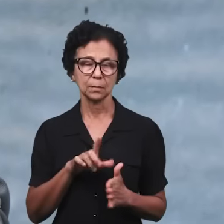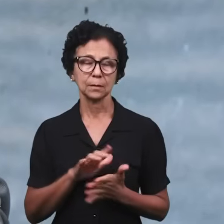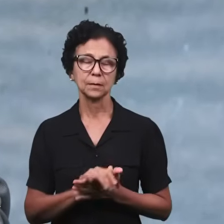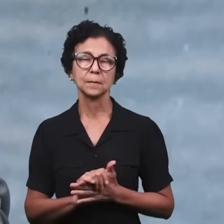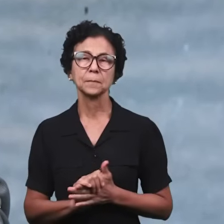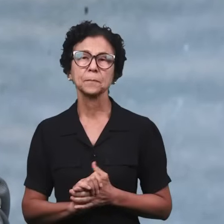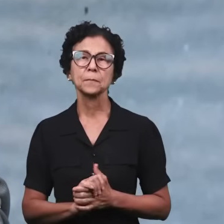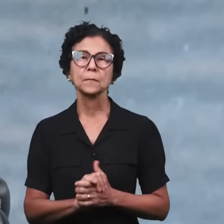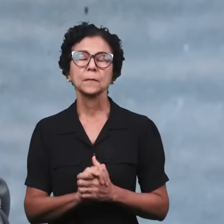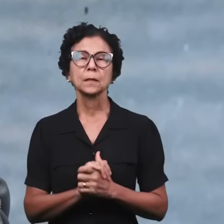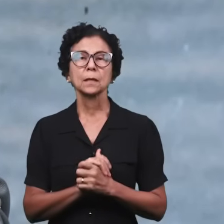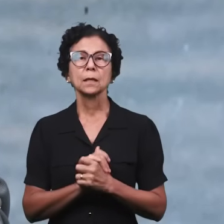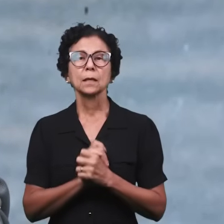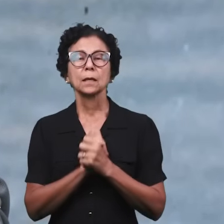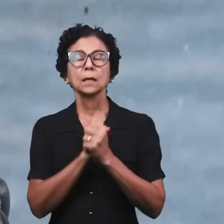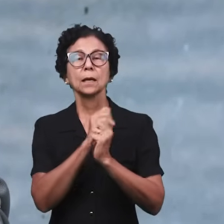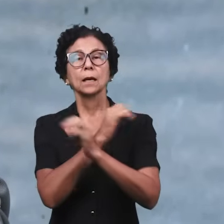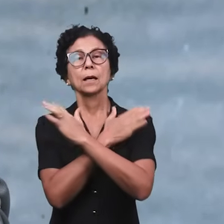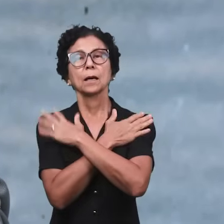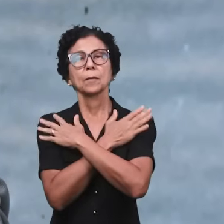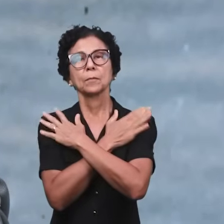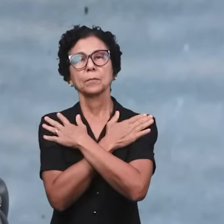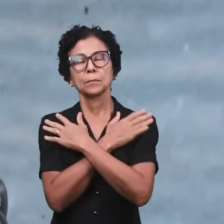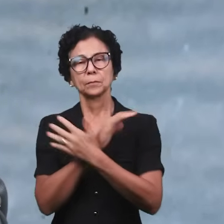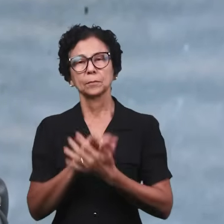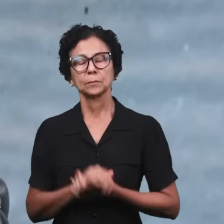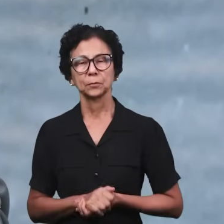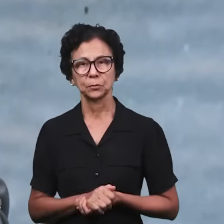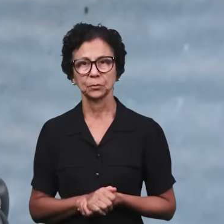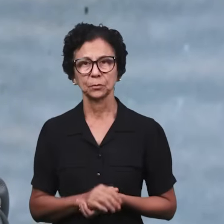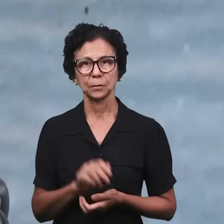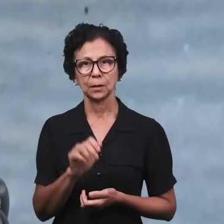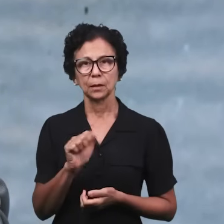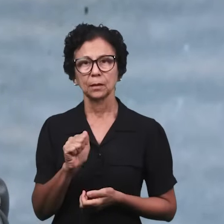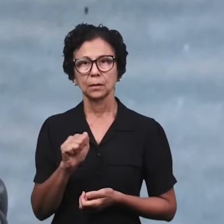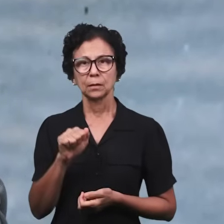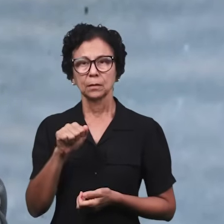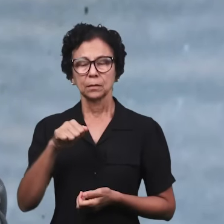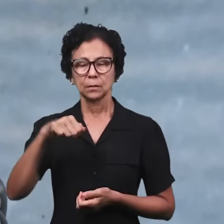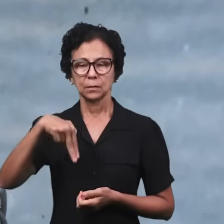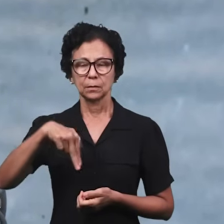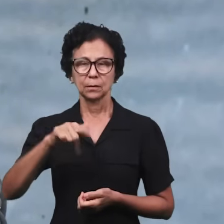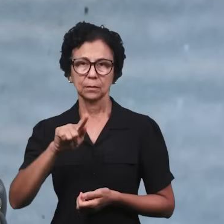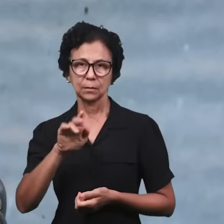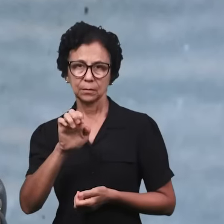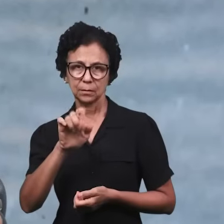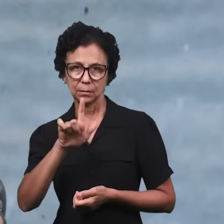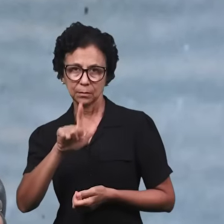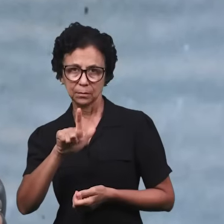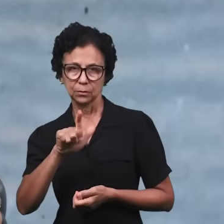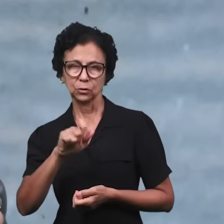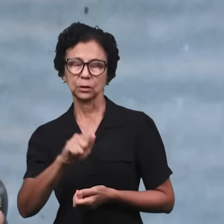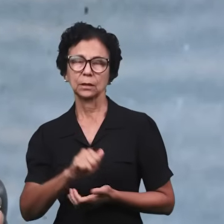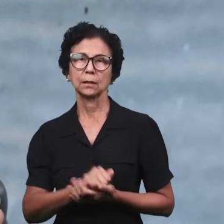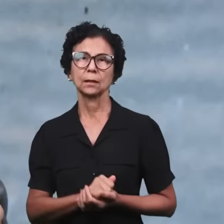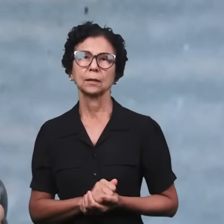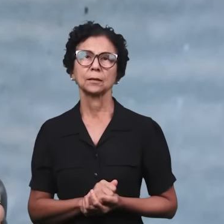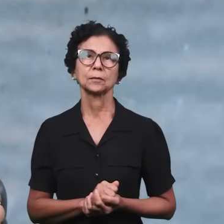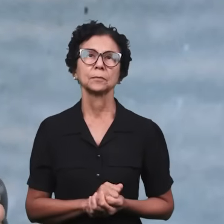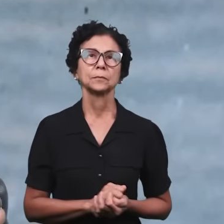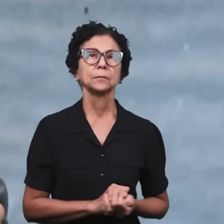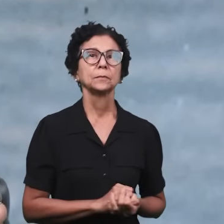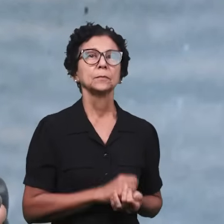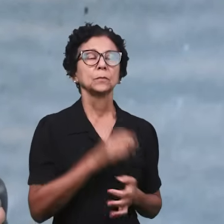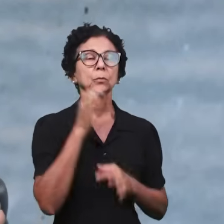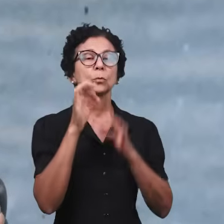abraço para Ângela Moutinho. Ela escreveu uma mensagem para a gente nos comentários. E o que é que você está